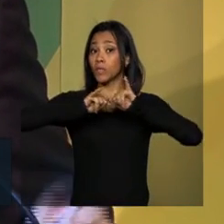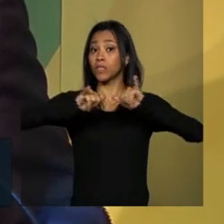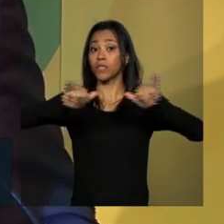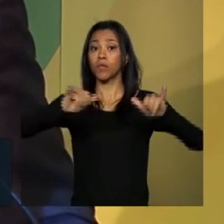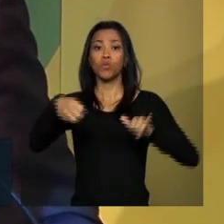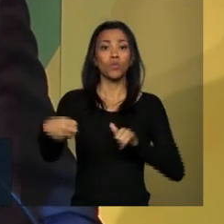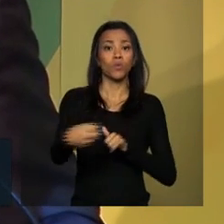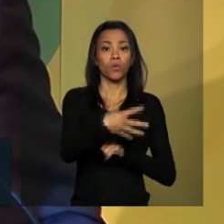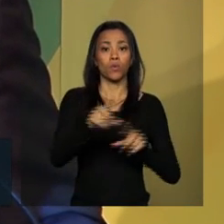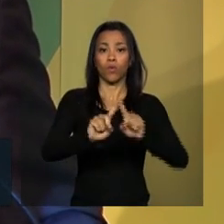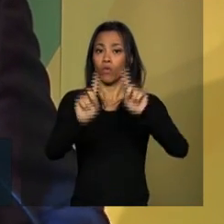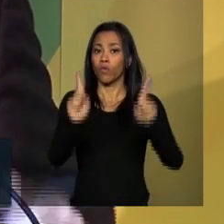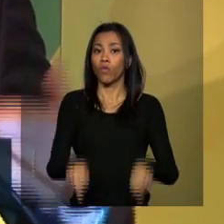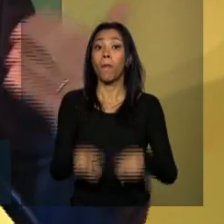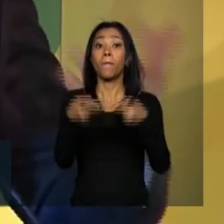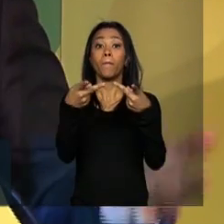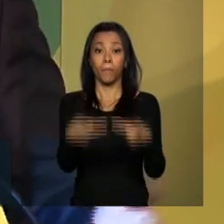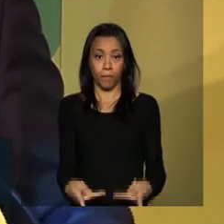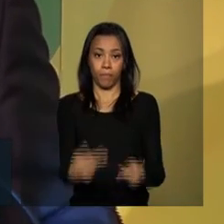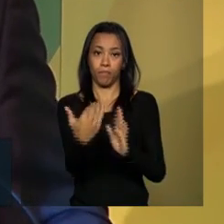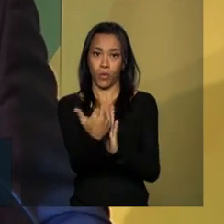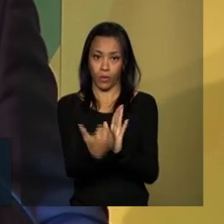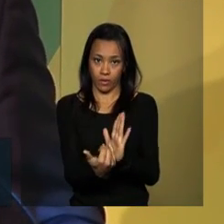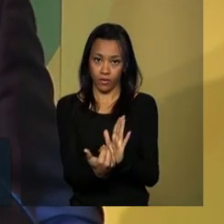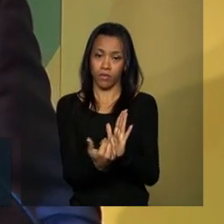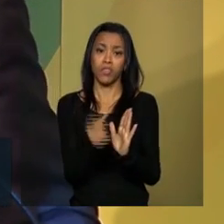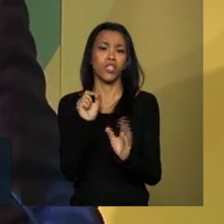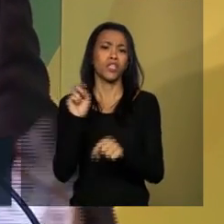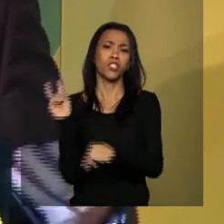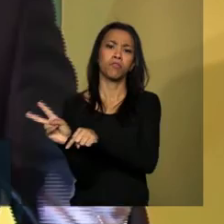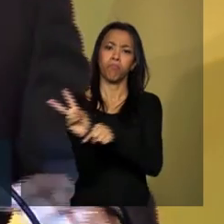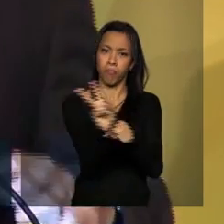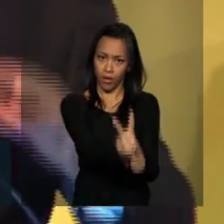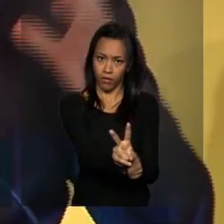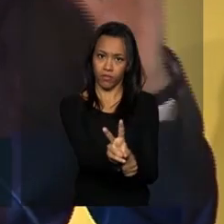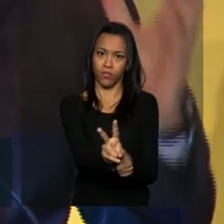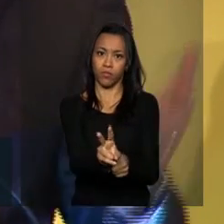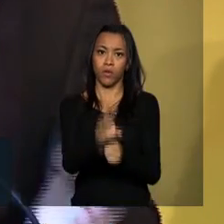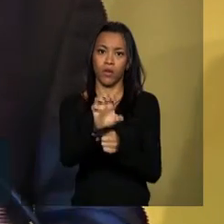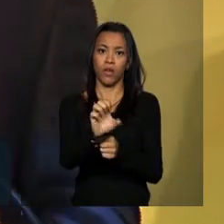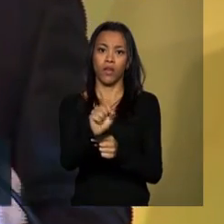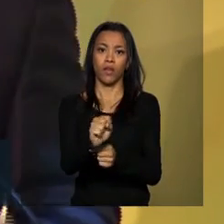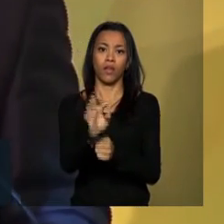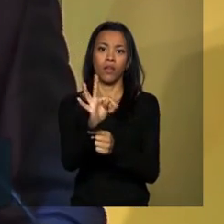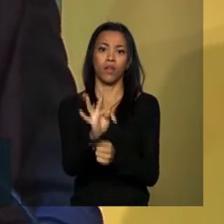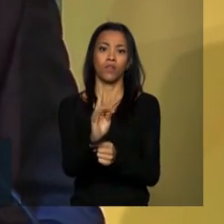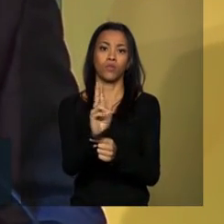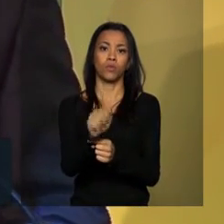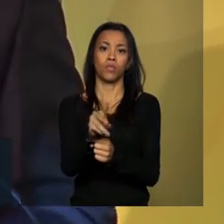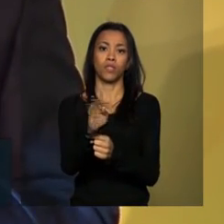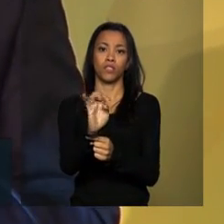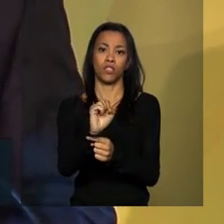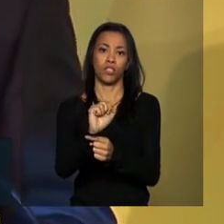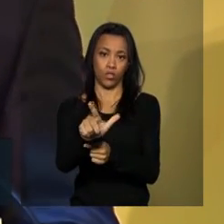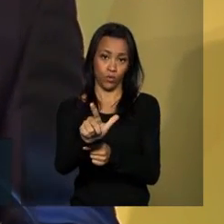nosso programa de empréstimos estudantis. Vamos a continuar a subsidiar esses